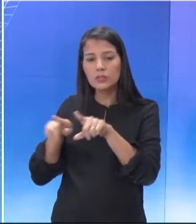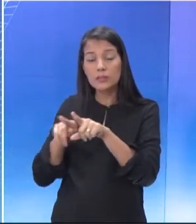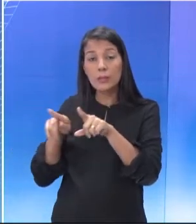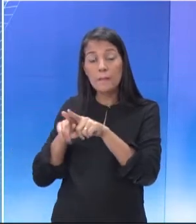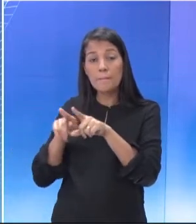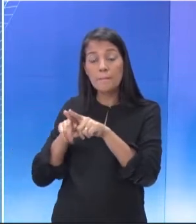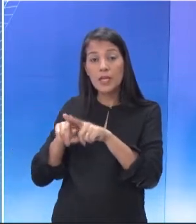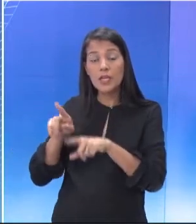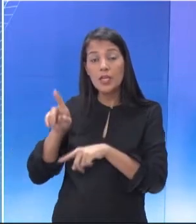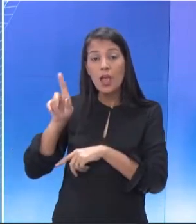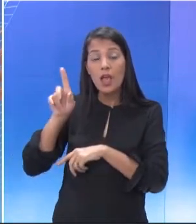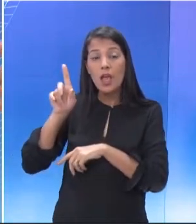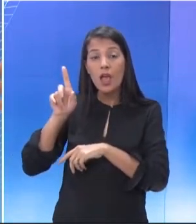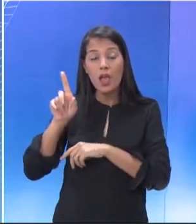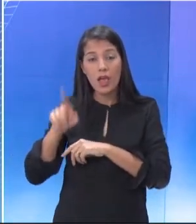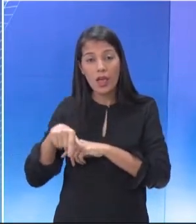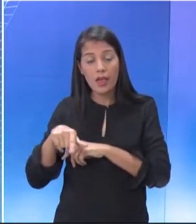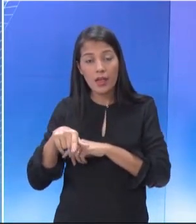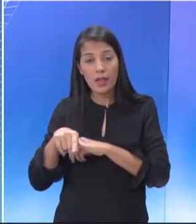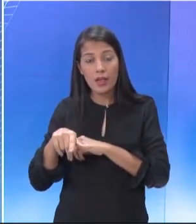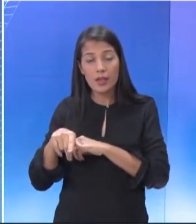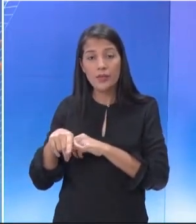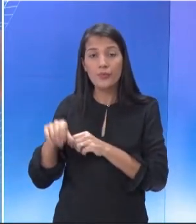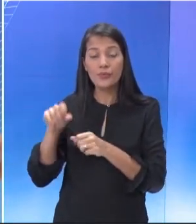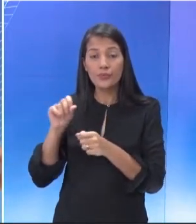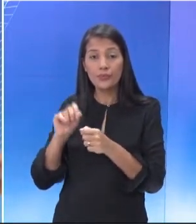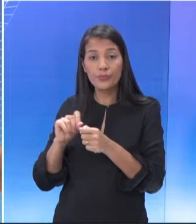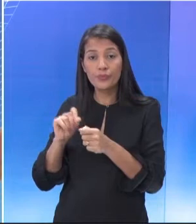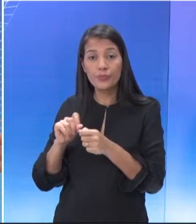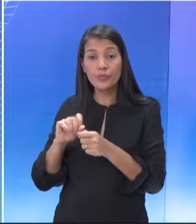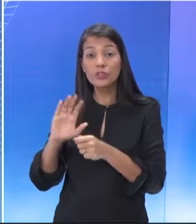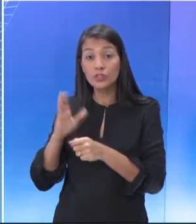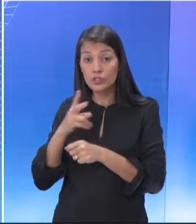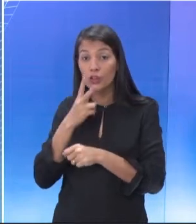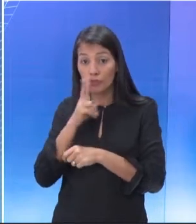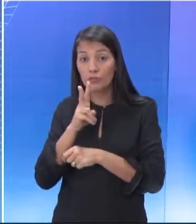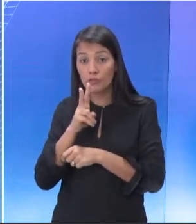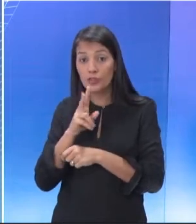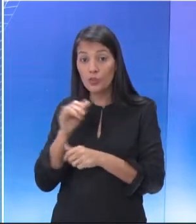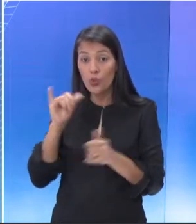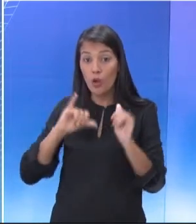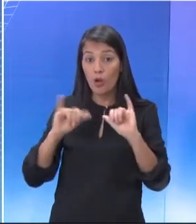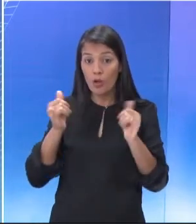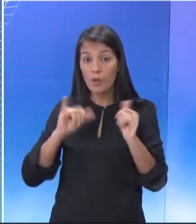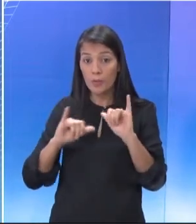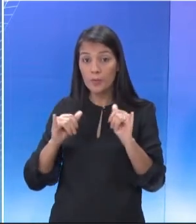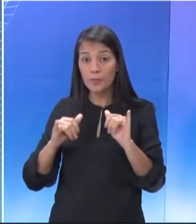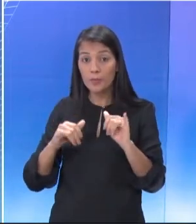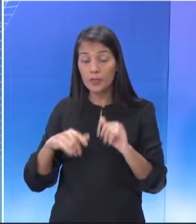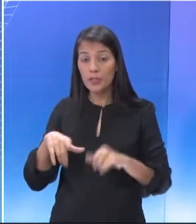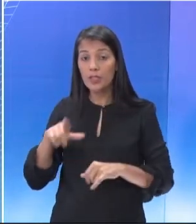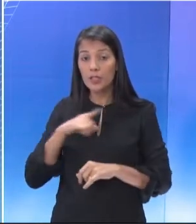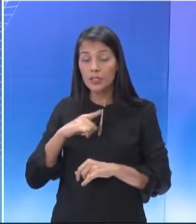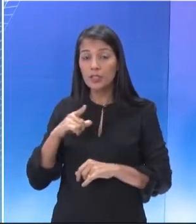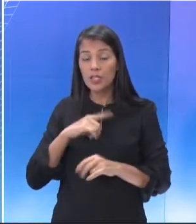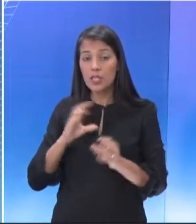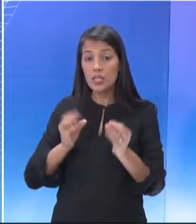insaturação ela é ocasionada, não sei se vocês já viram na química orgânica, que as cadeias carbônicas elas